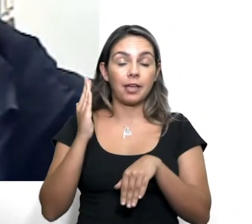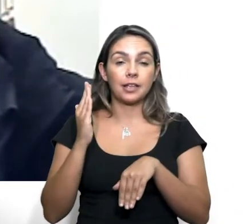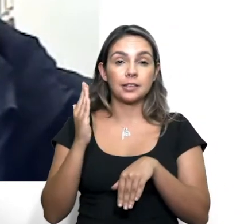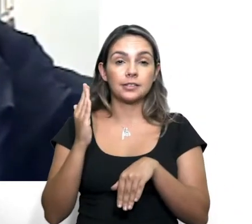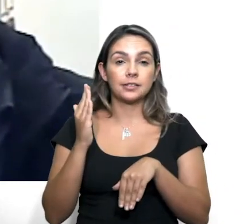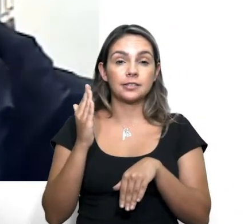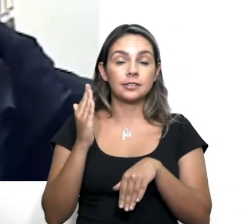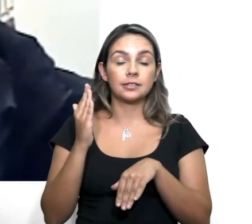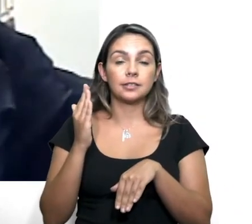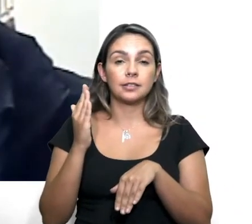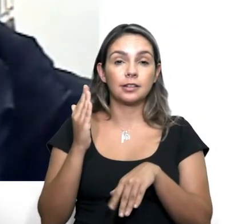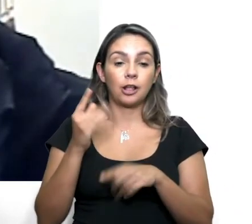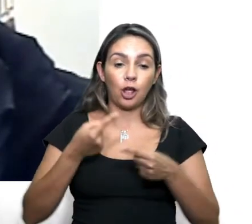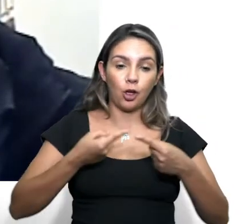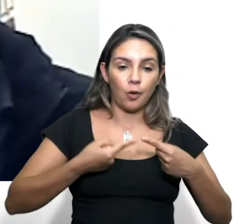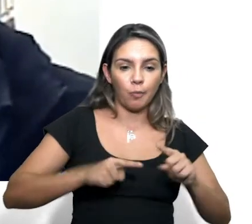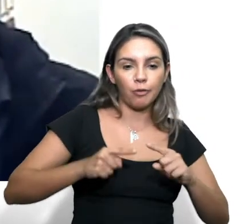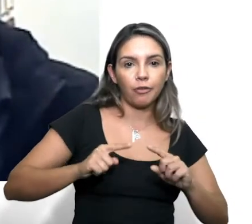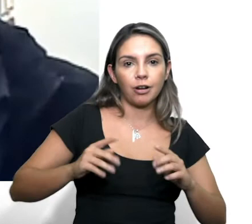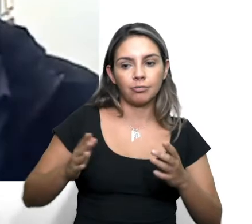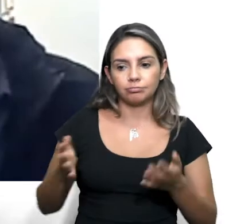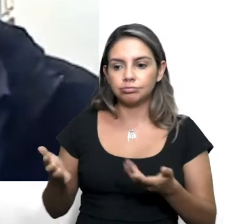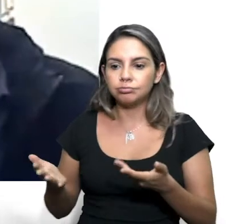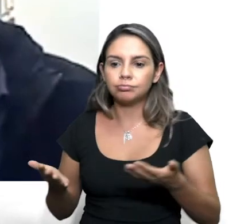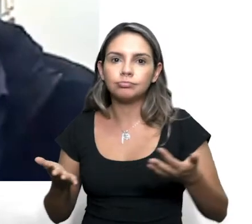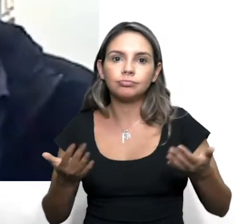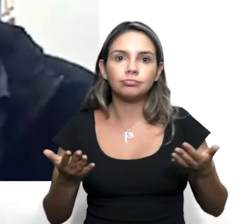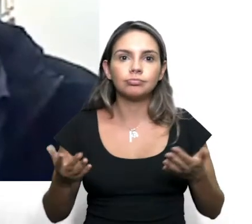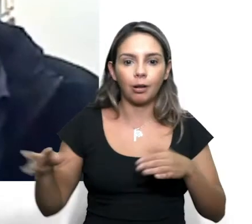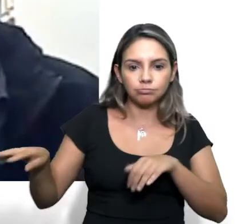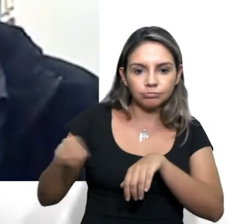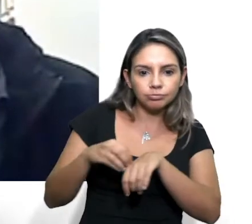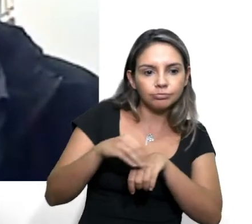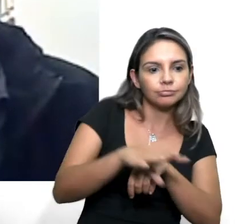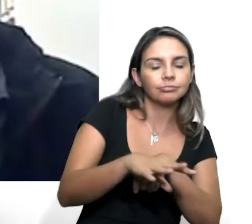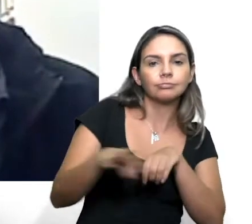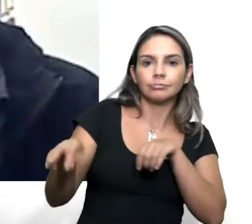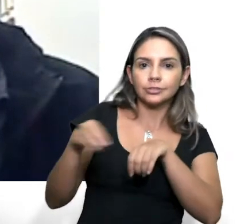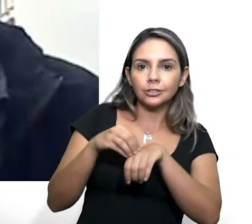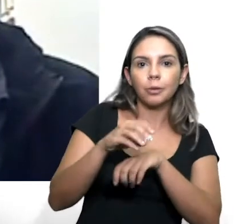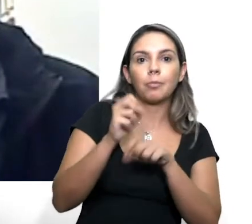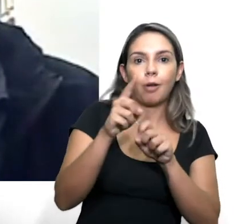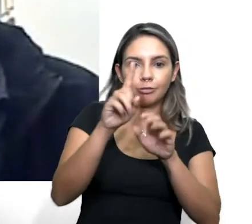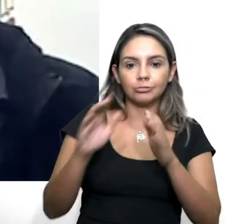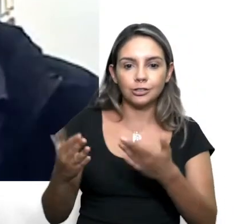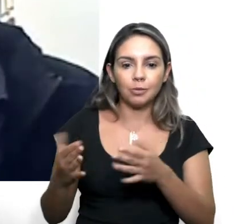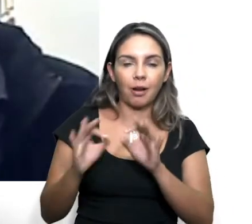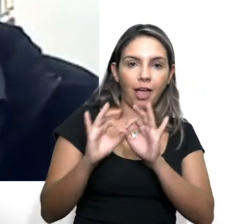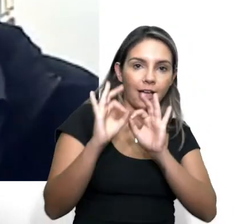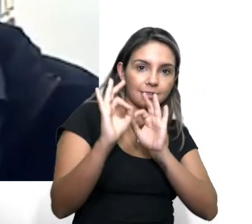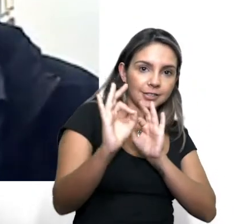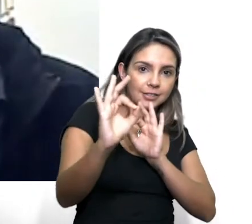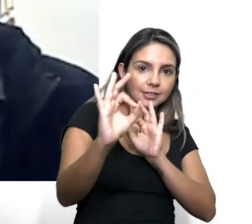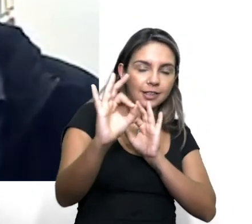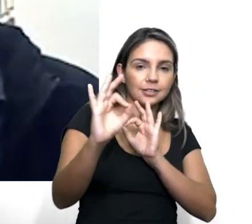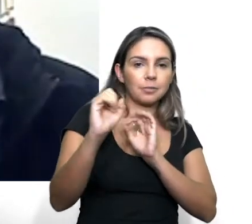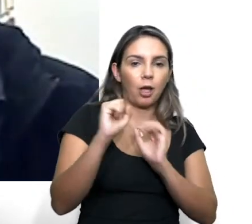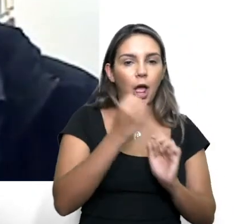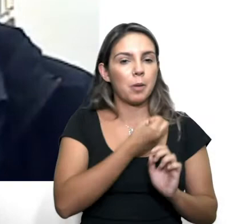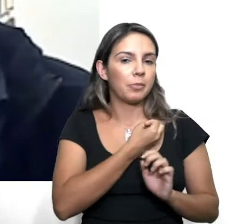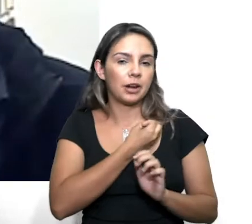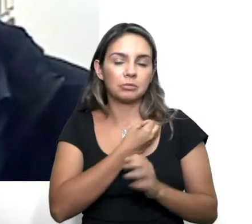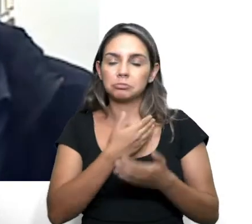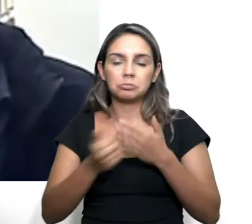mais provocar e estimular. E nesse aspecto eu acho que se pode estimular à distância, com presença.